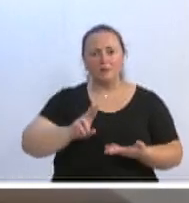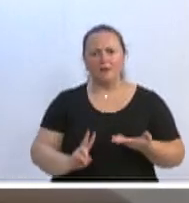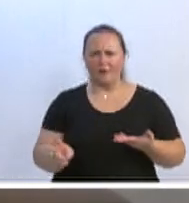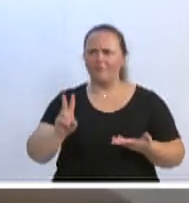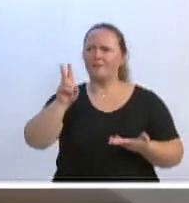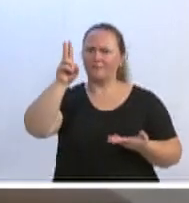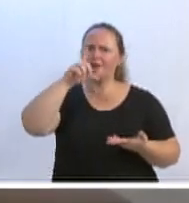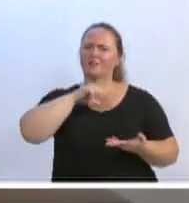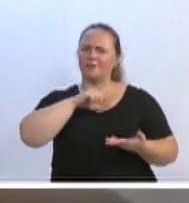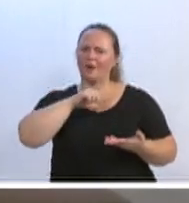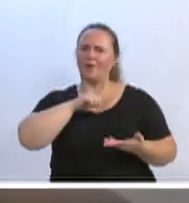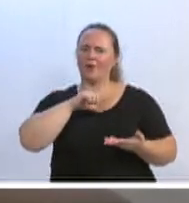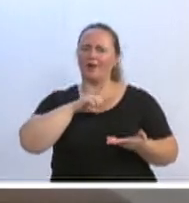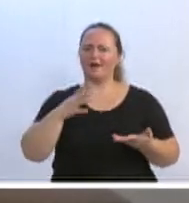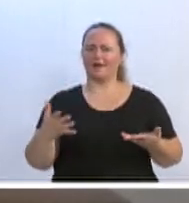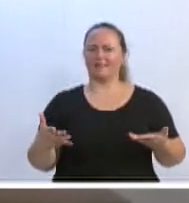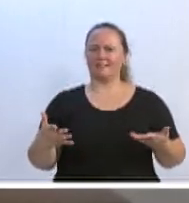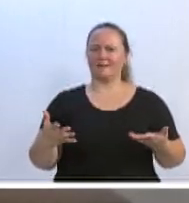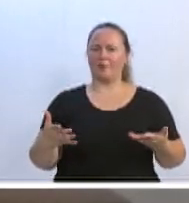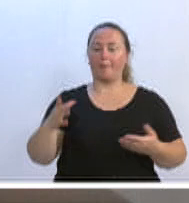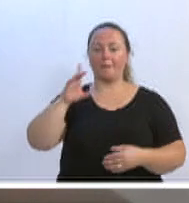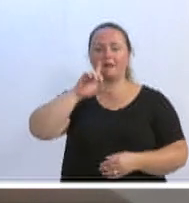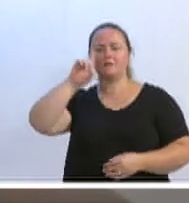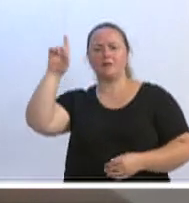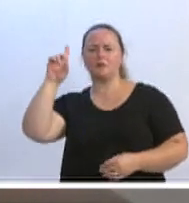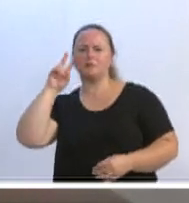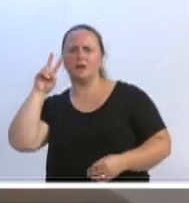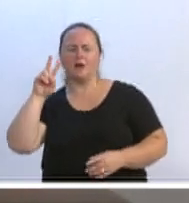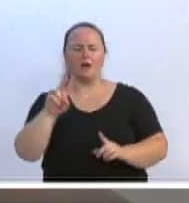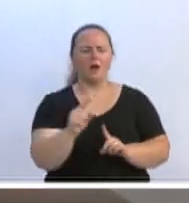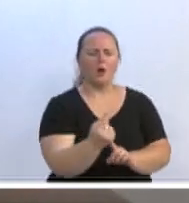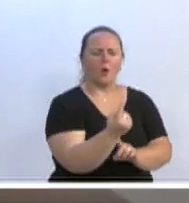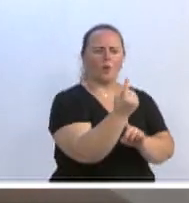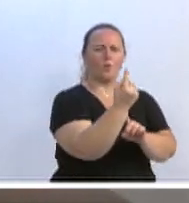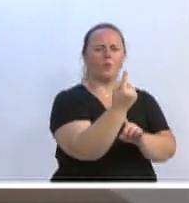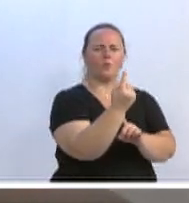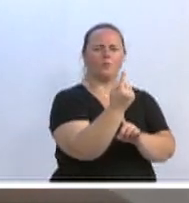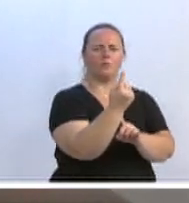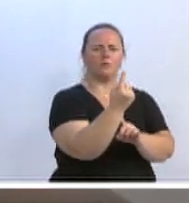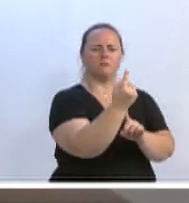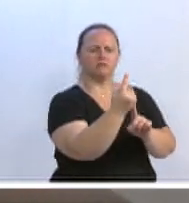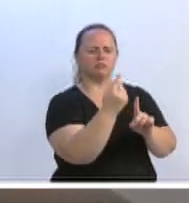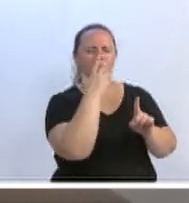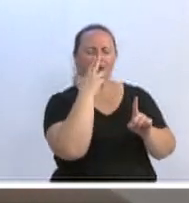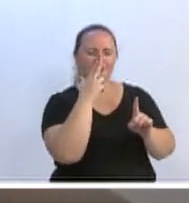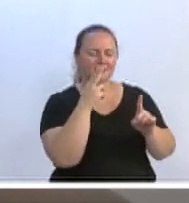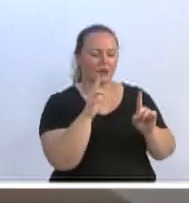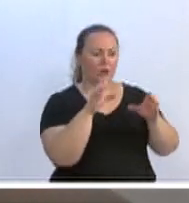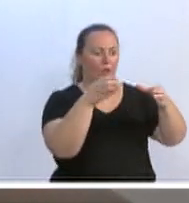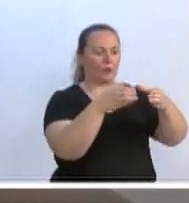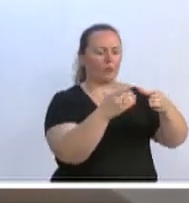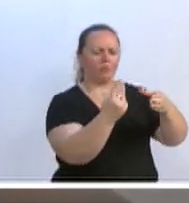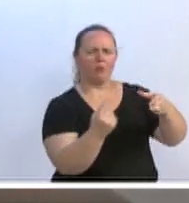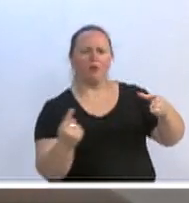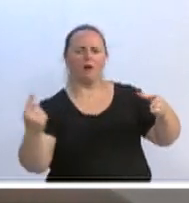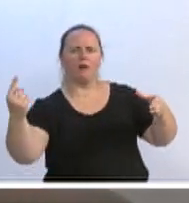não olha para o membro. O membro não tem vida fora do corpo. E